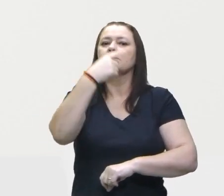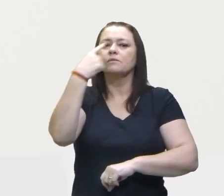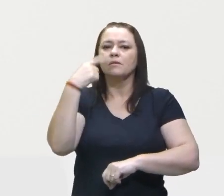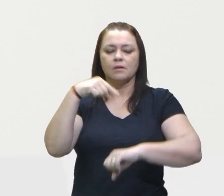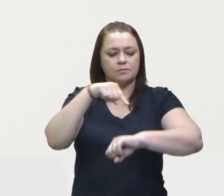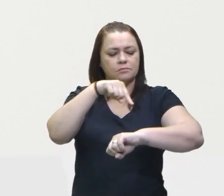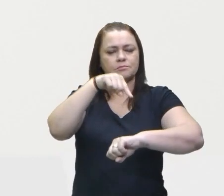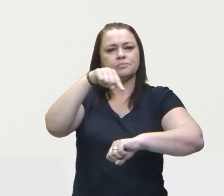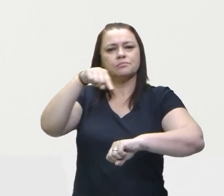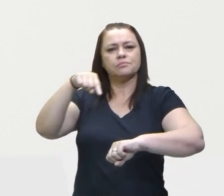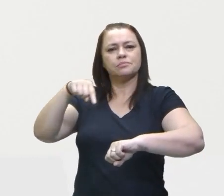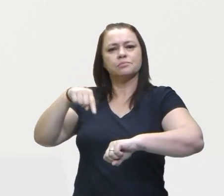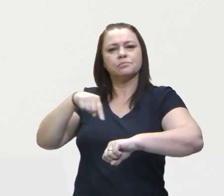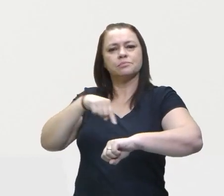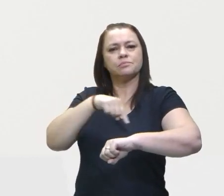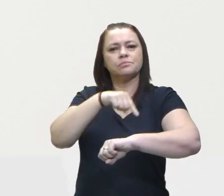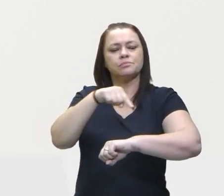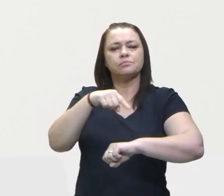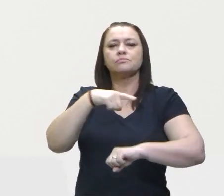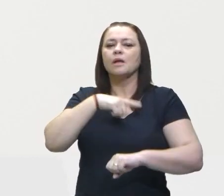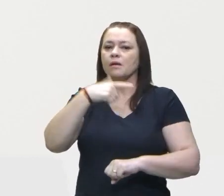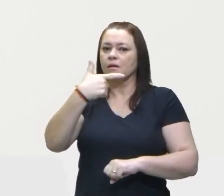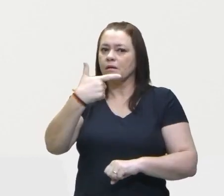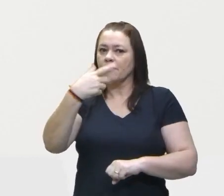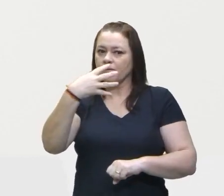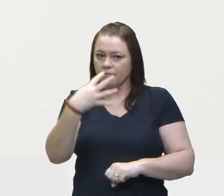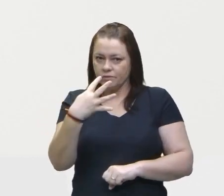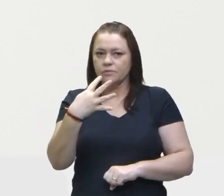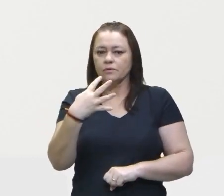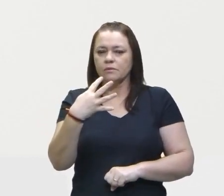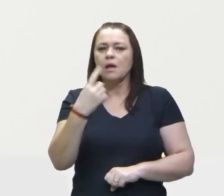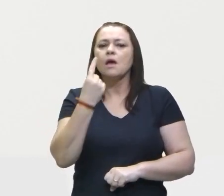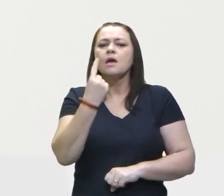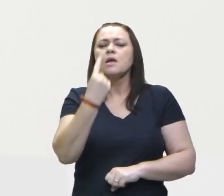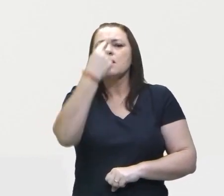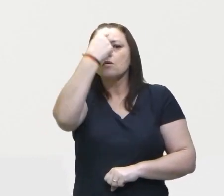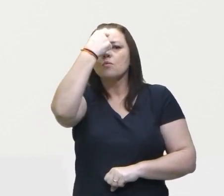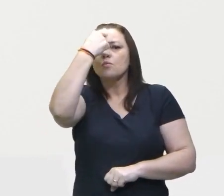relógio. E uma hora? Quanto tempo tem uma hora?